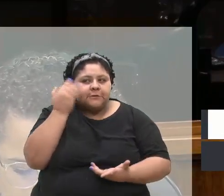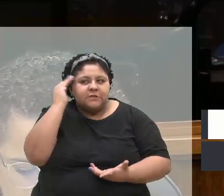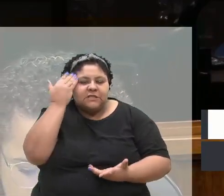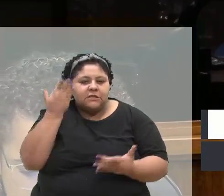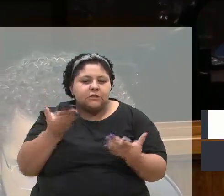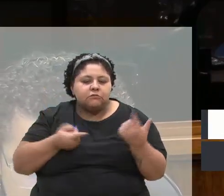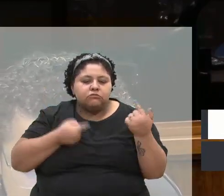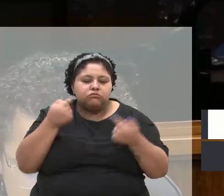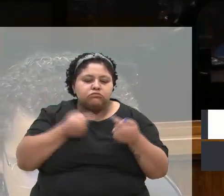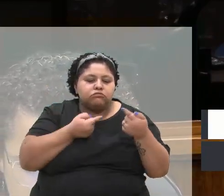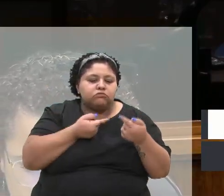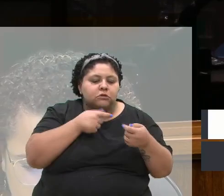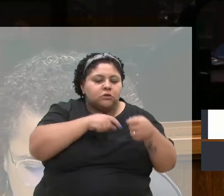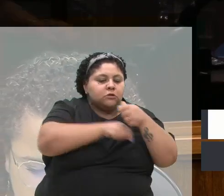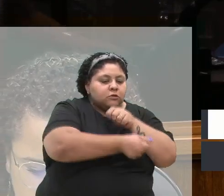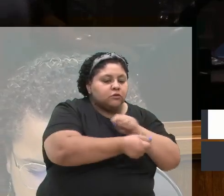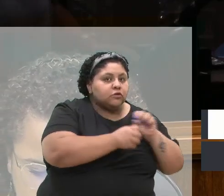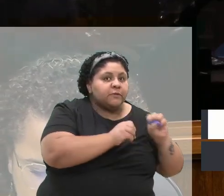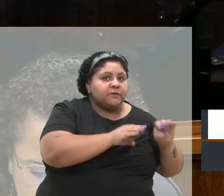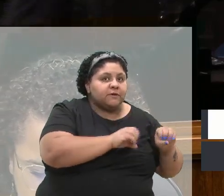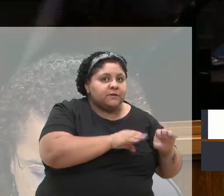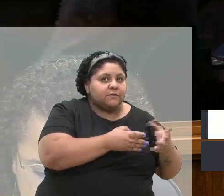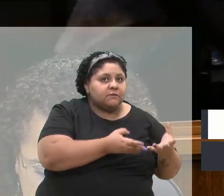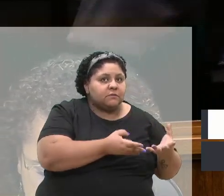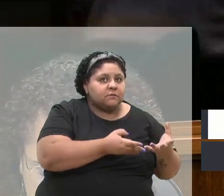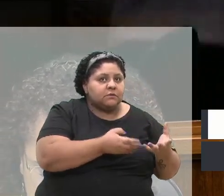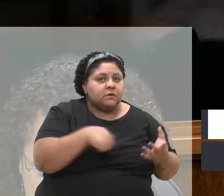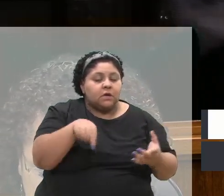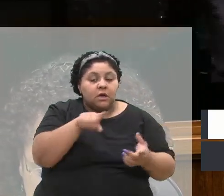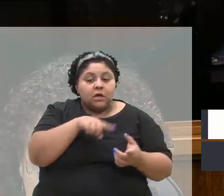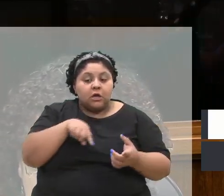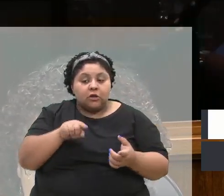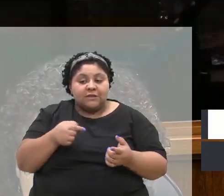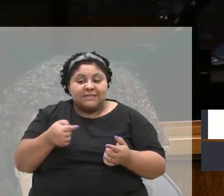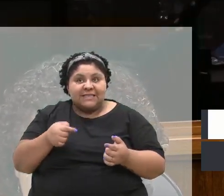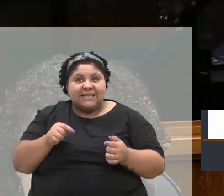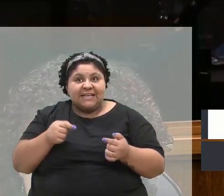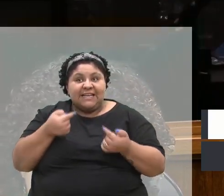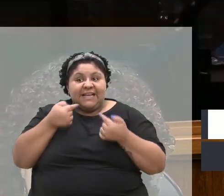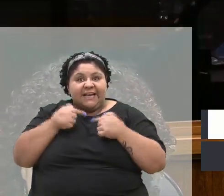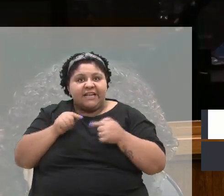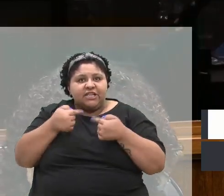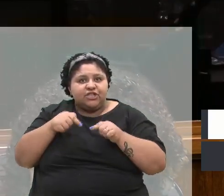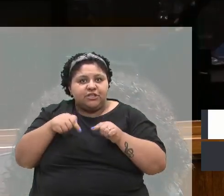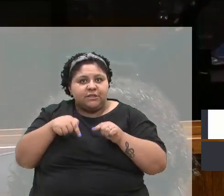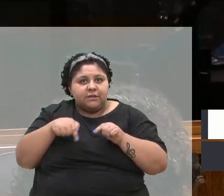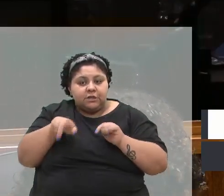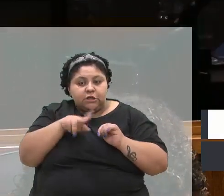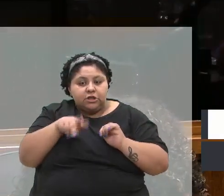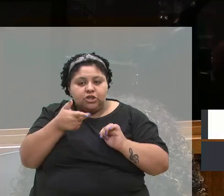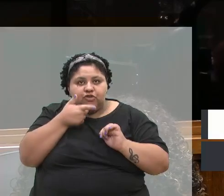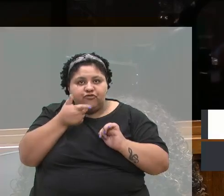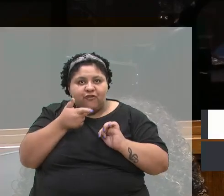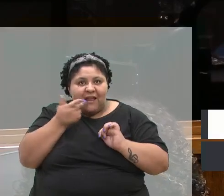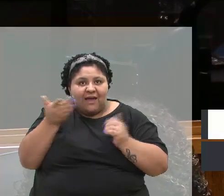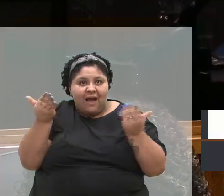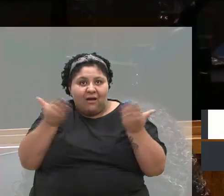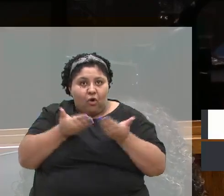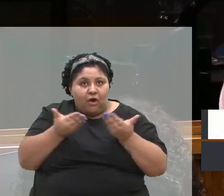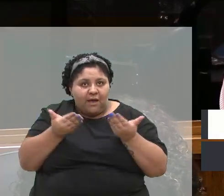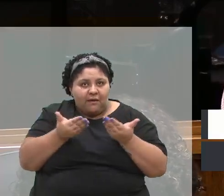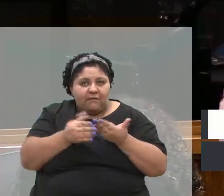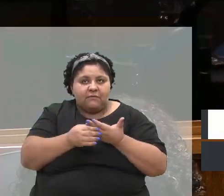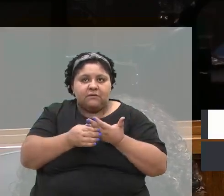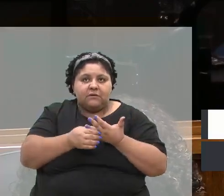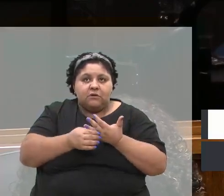os recursos para a educação. A nossa crítica e o que a gente traz para o debate é